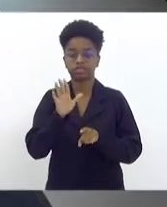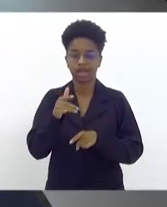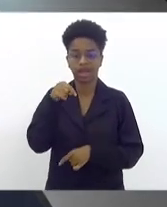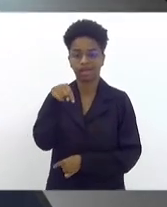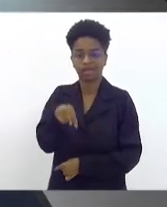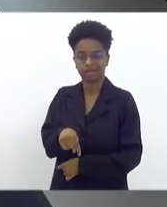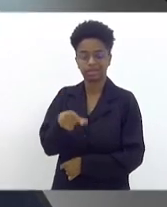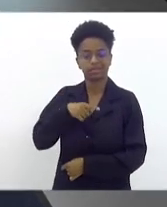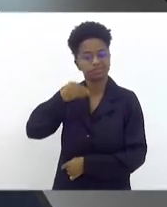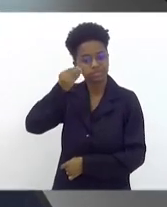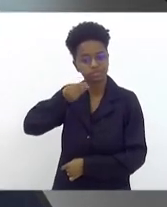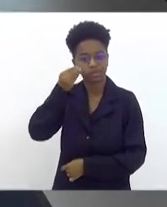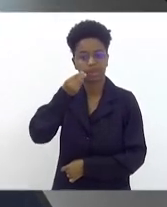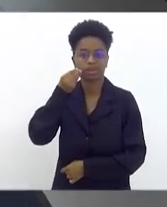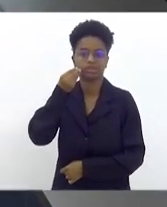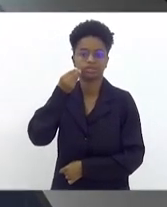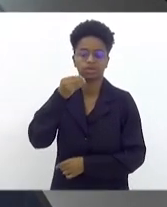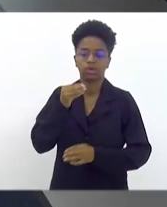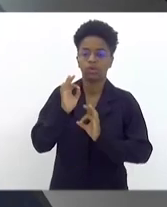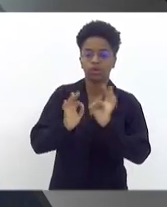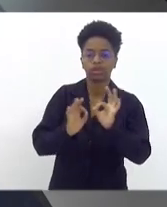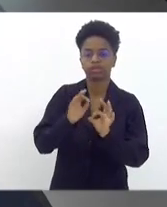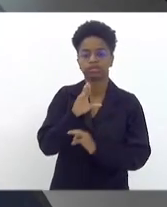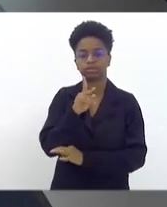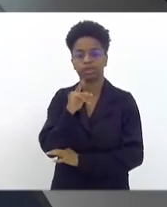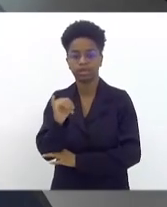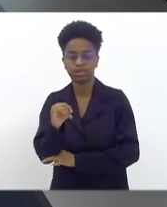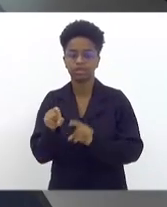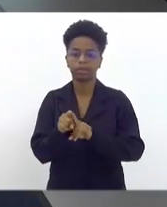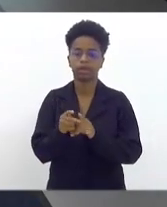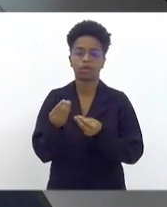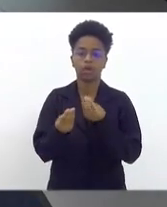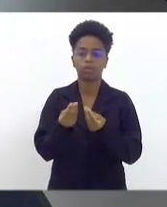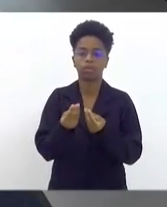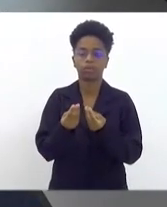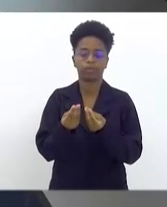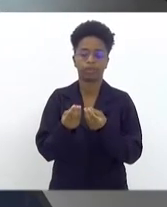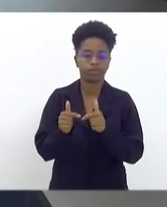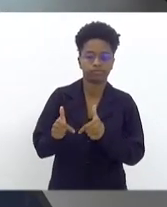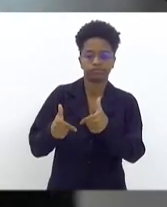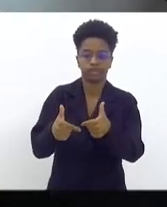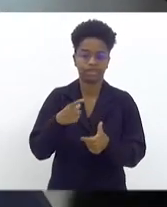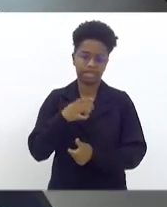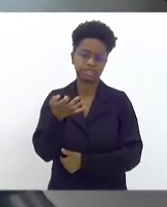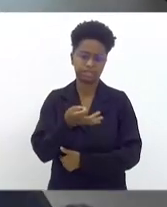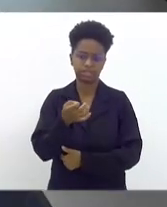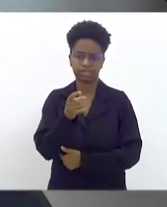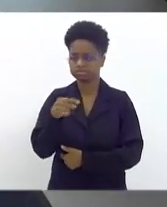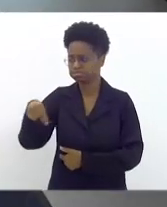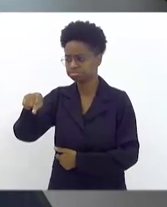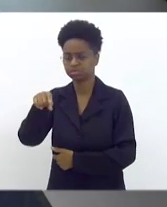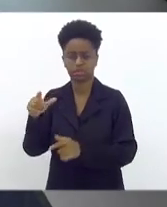casa uma ampla experiência na condução de CPIs, na formação delas. Enfim, tenho certeza que os nobres